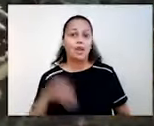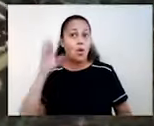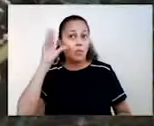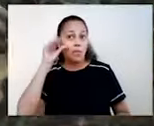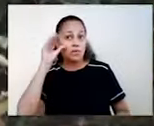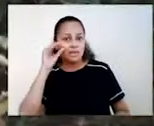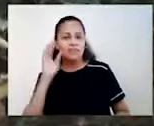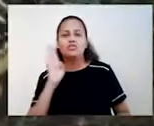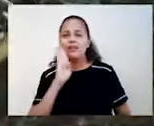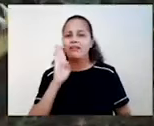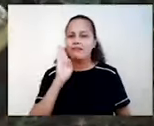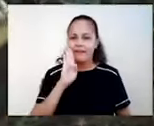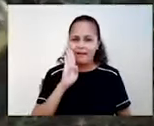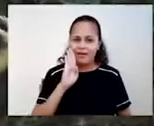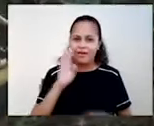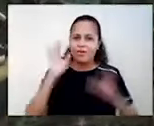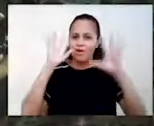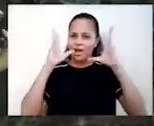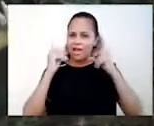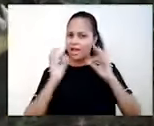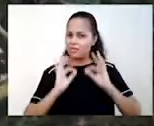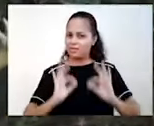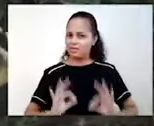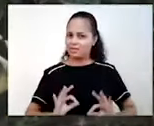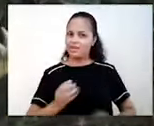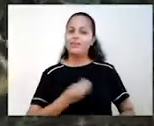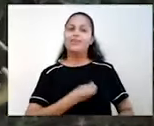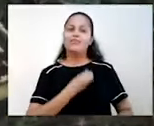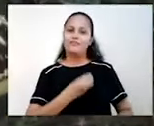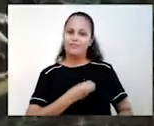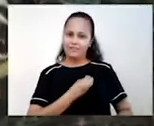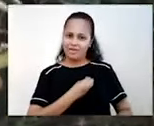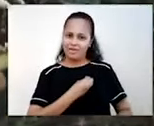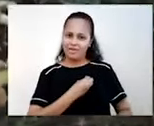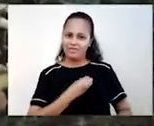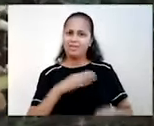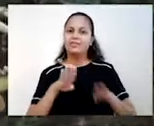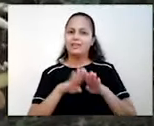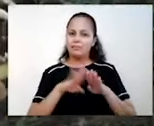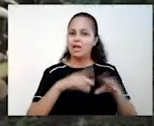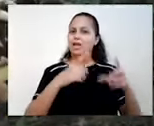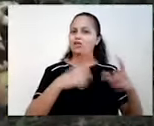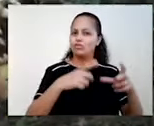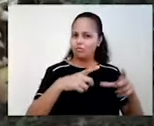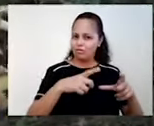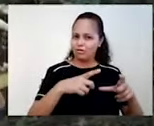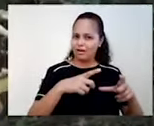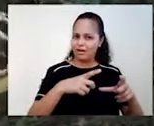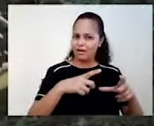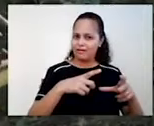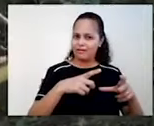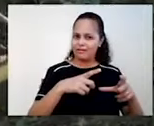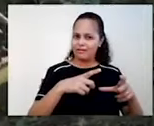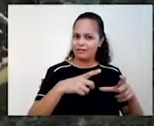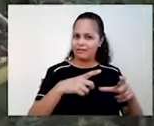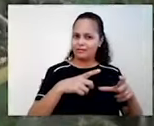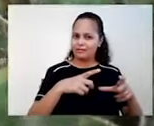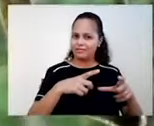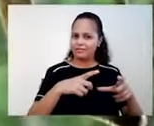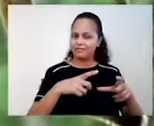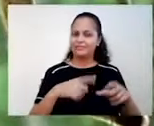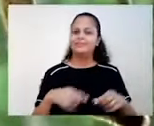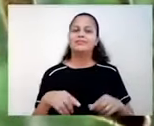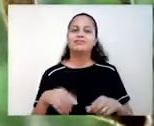Uma curiosidade bem legal é que a onça-pintada geralmente vive no mesmo território do segundo maior felino das